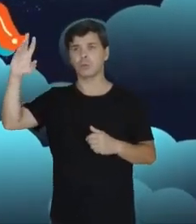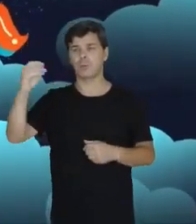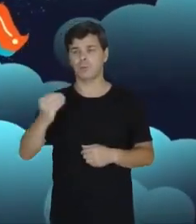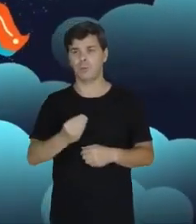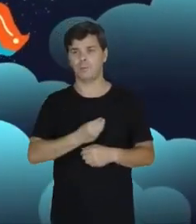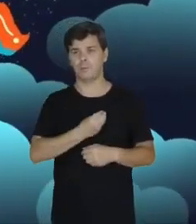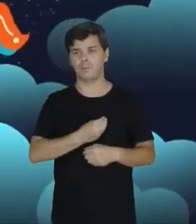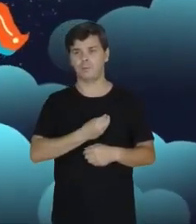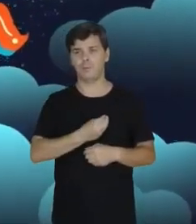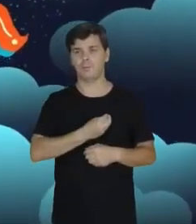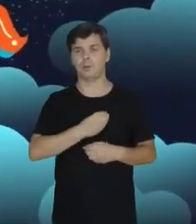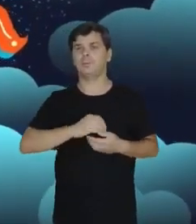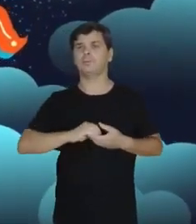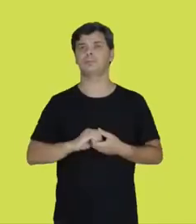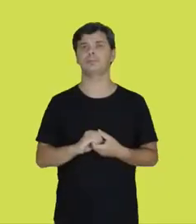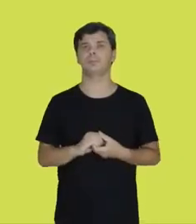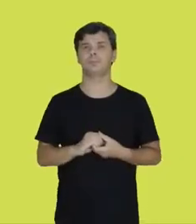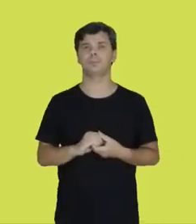viver.